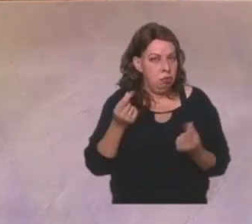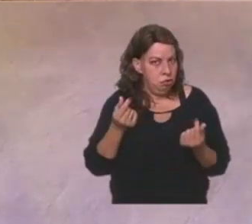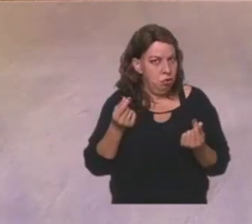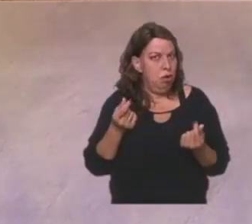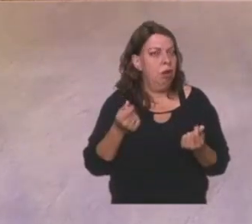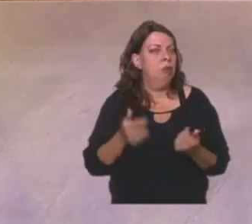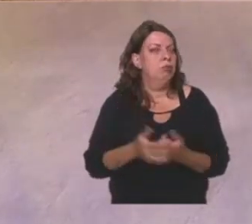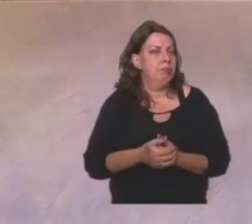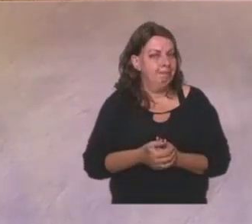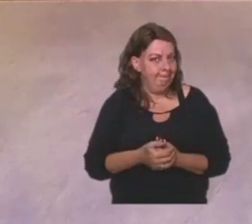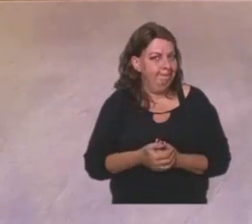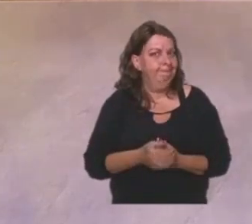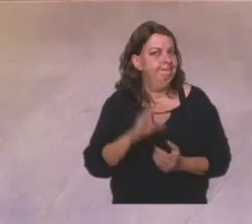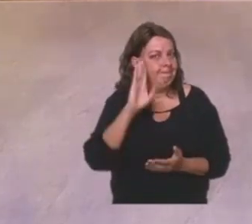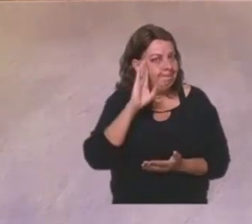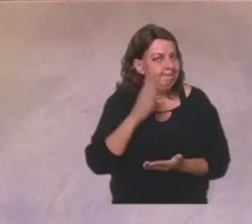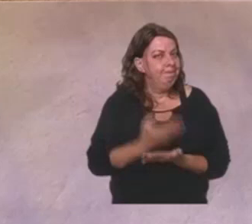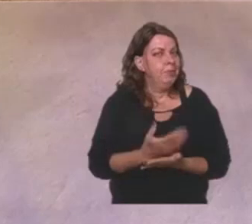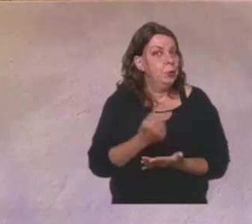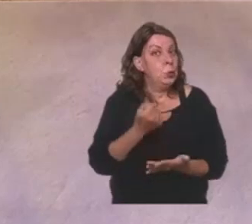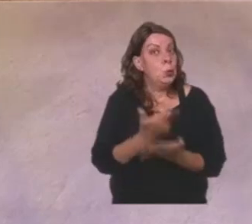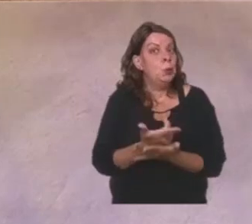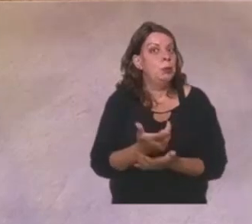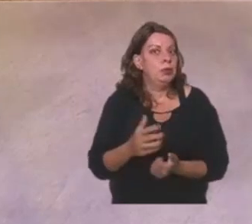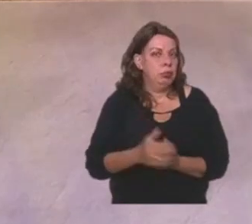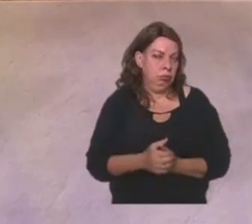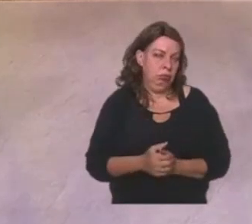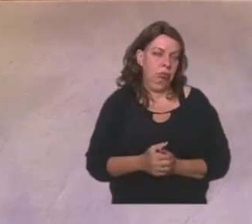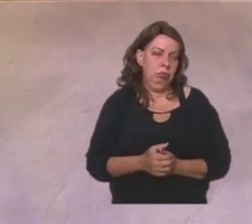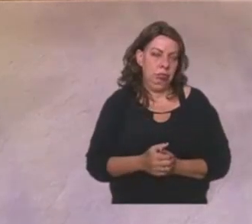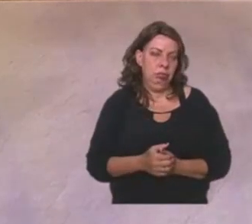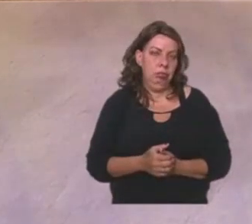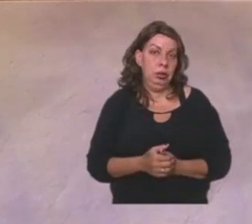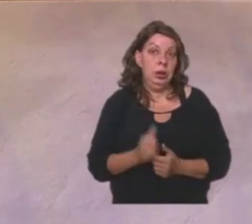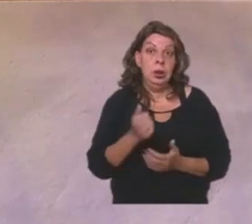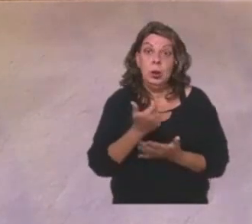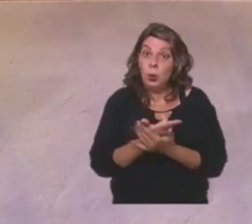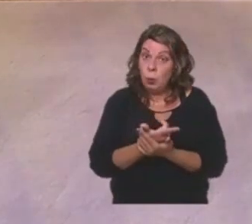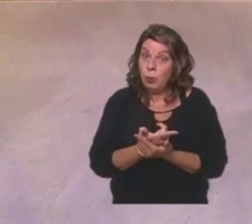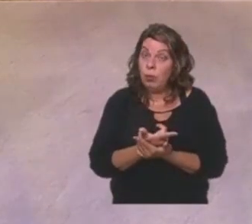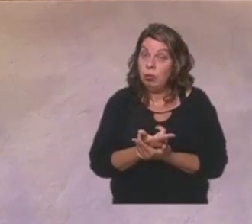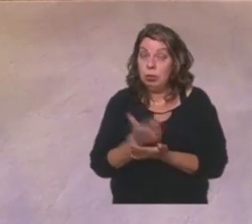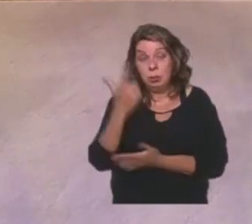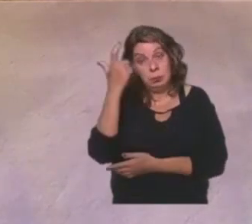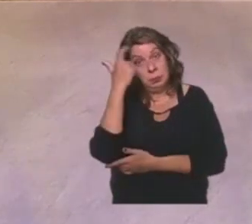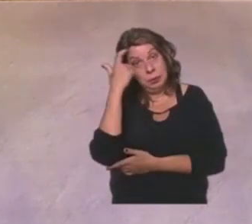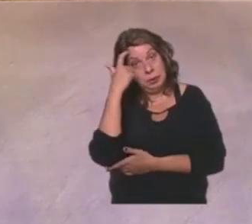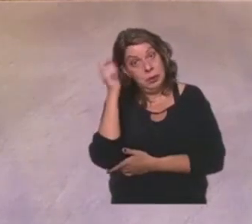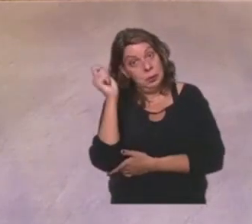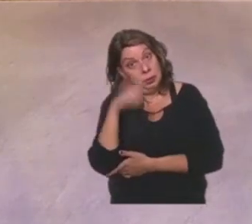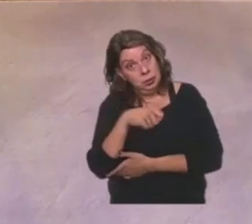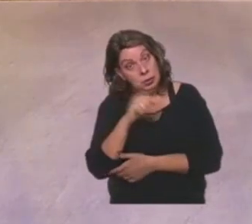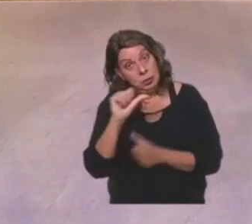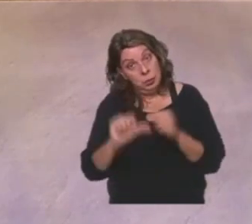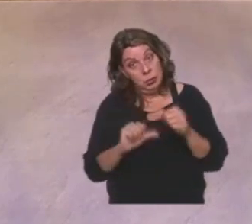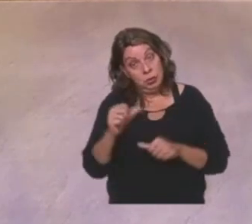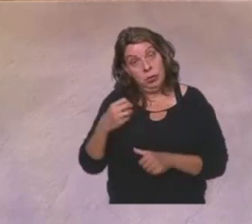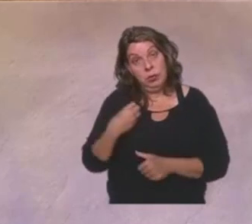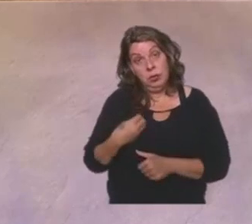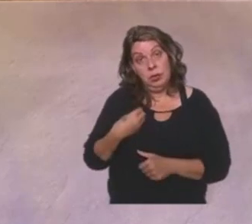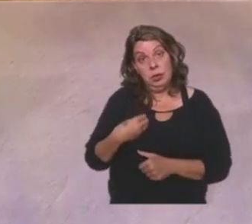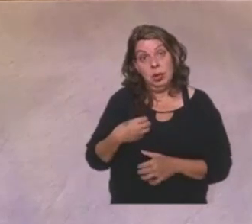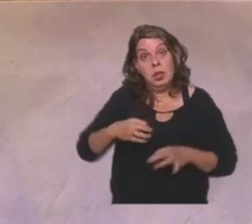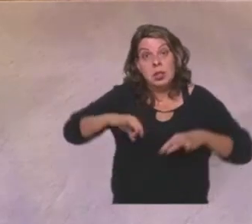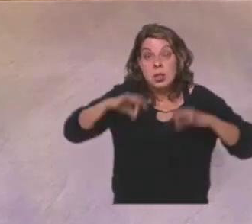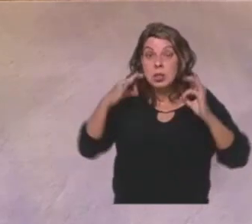mundo aí. Então acredita nisso, adquira o seu Caju Cap. E claro, quando você adquire, quando você está pensando nessa possibilidade de mudar de vida, uma